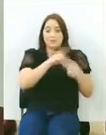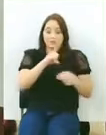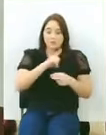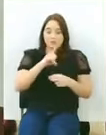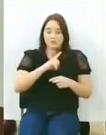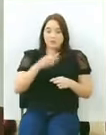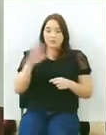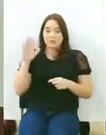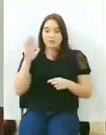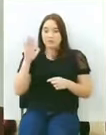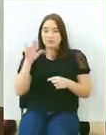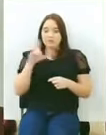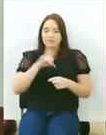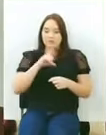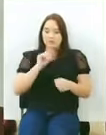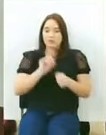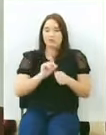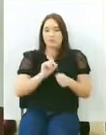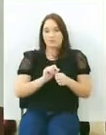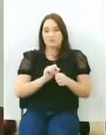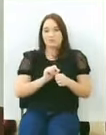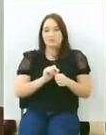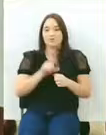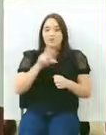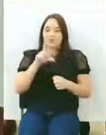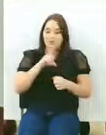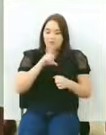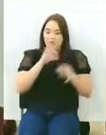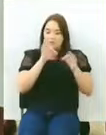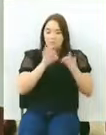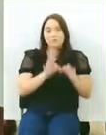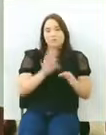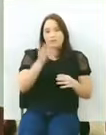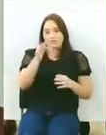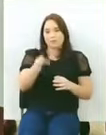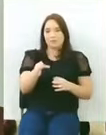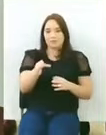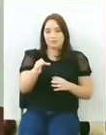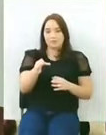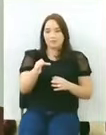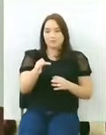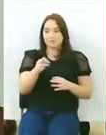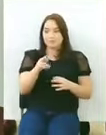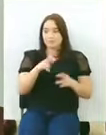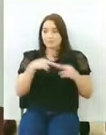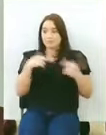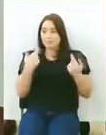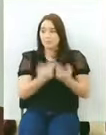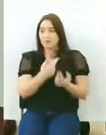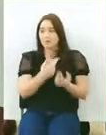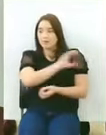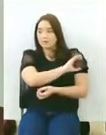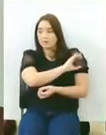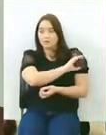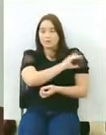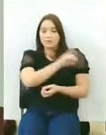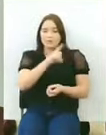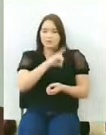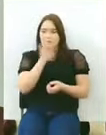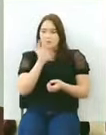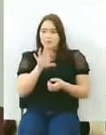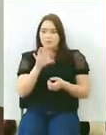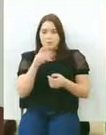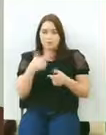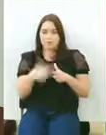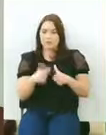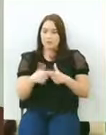essas promessas, elas fazem valer a pena. Na reunião do conselho, a gente não só trata